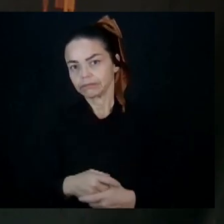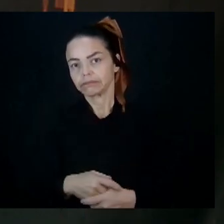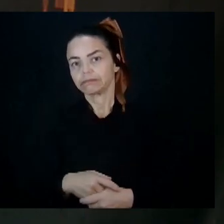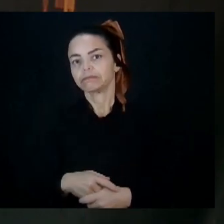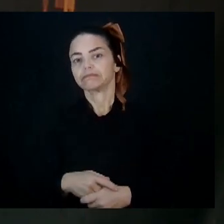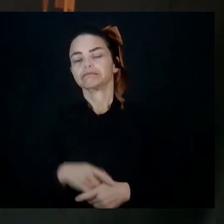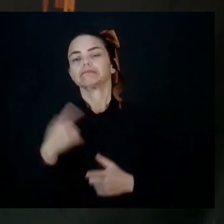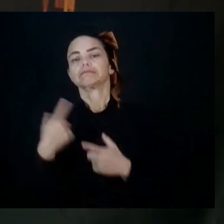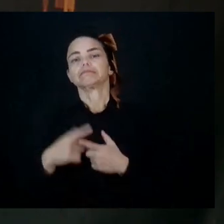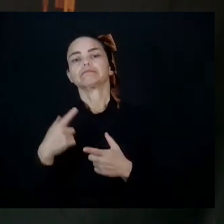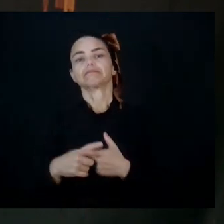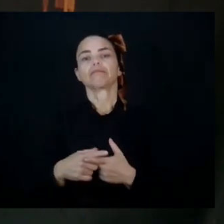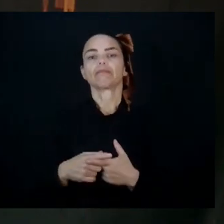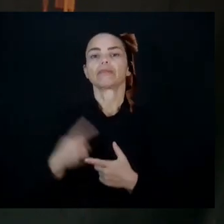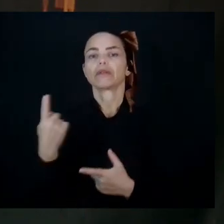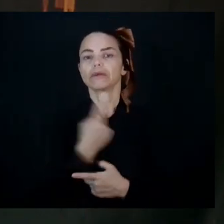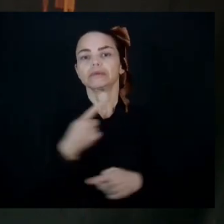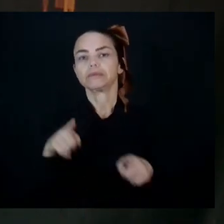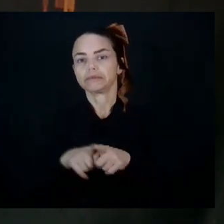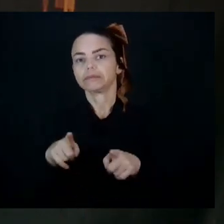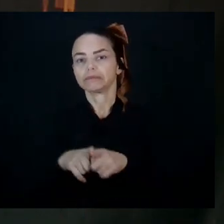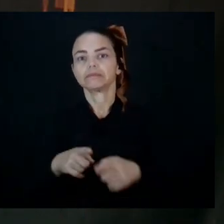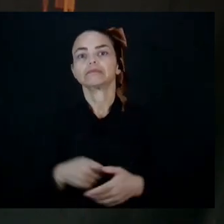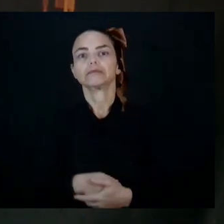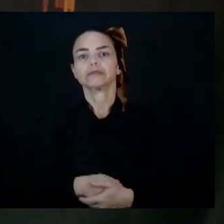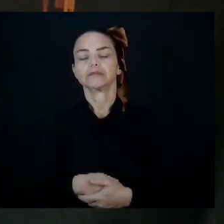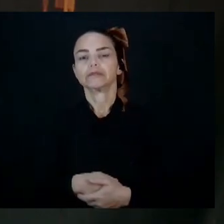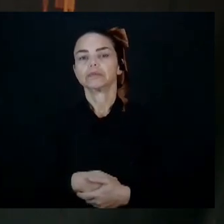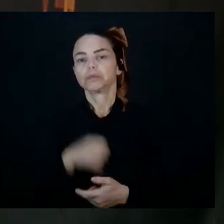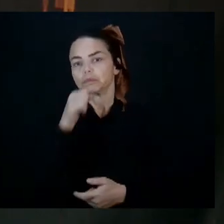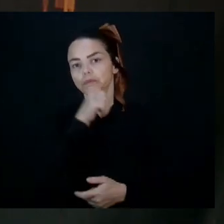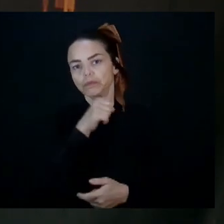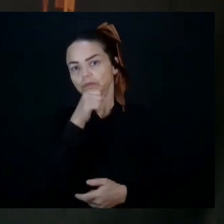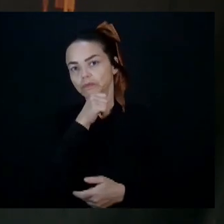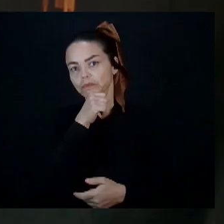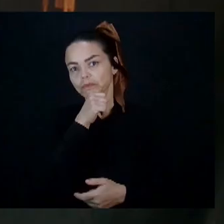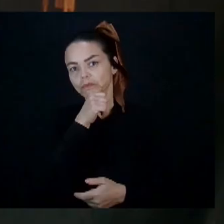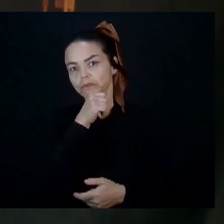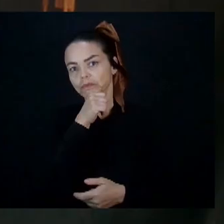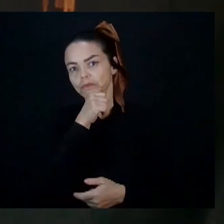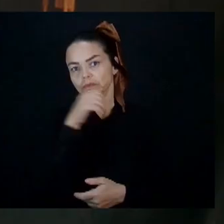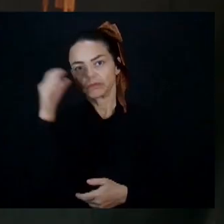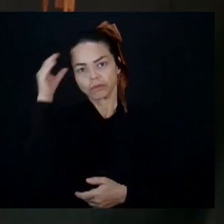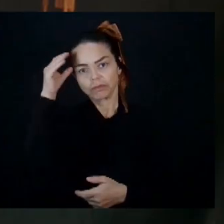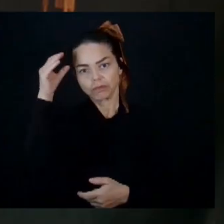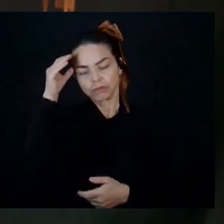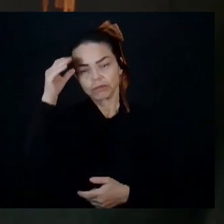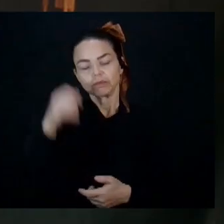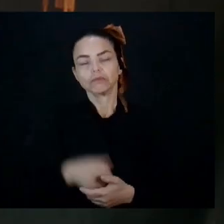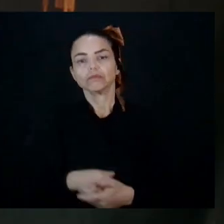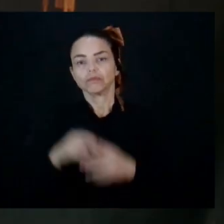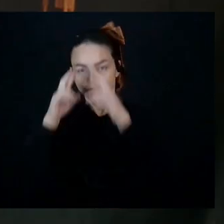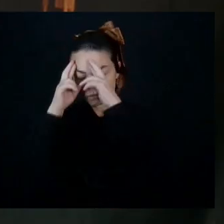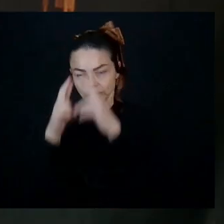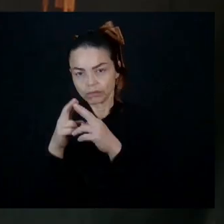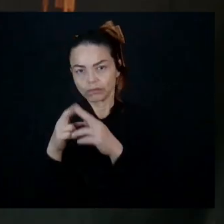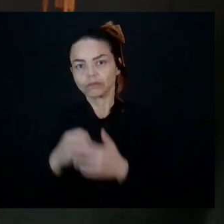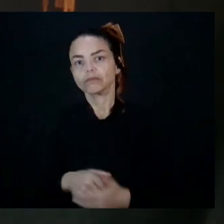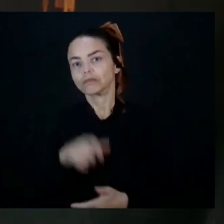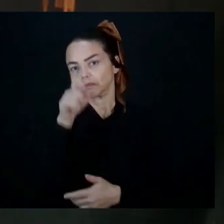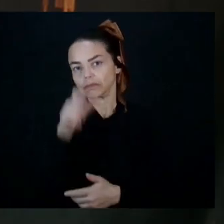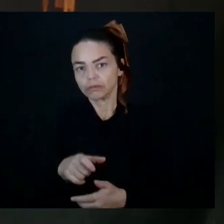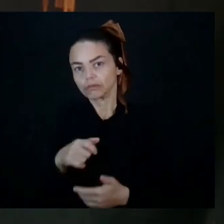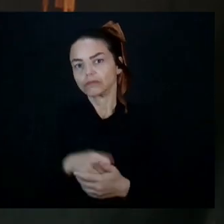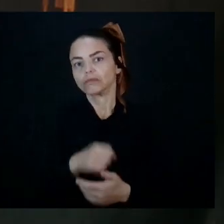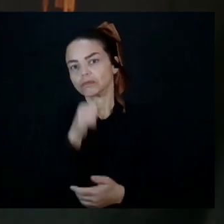Porque nós também estamos envelhecendo. Além da consciência, do respeito com a pessoa idosa,